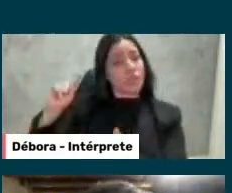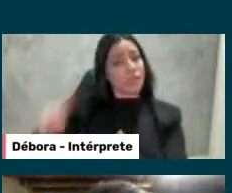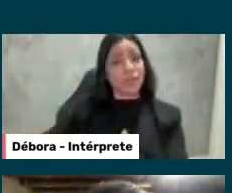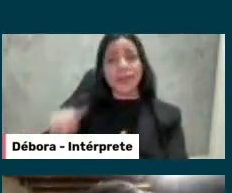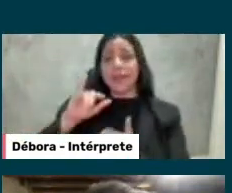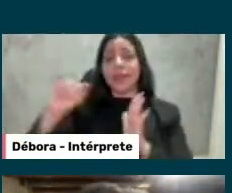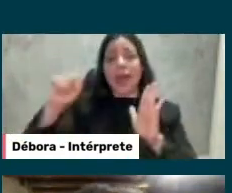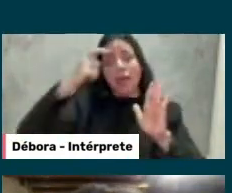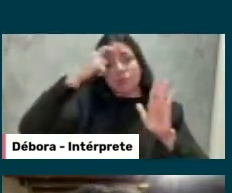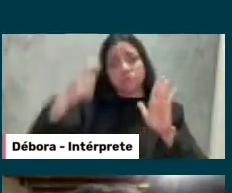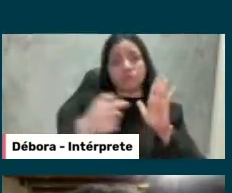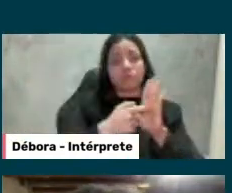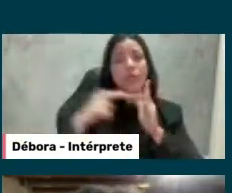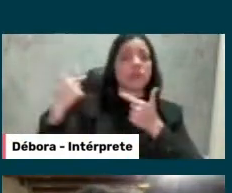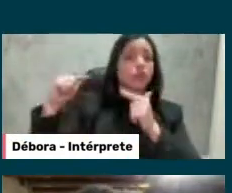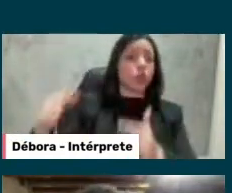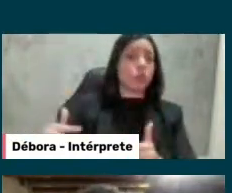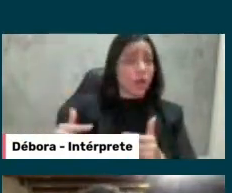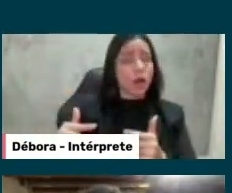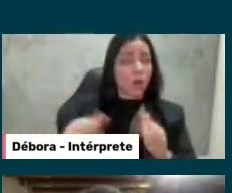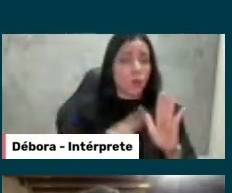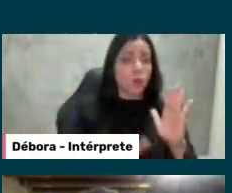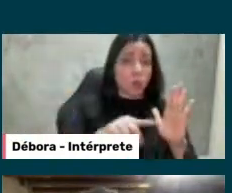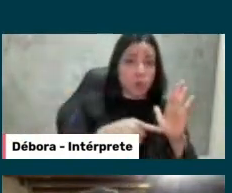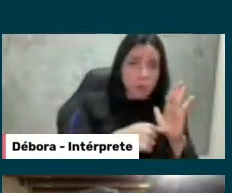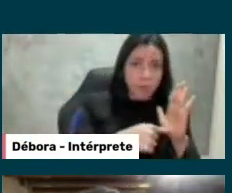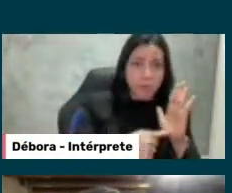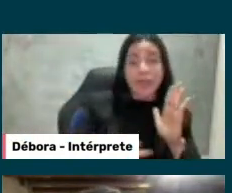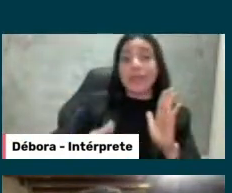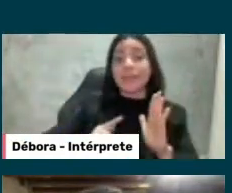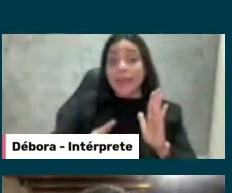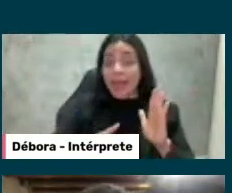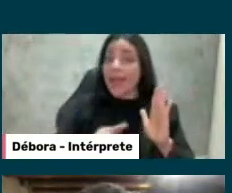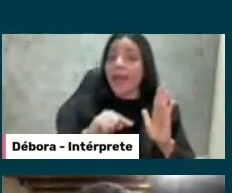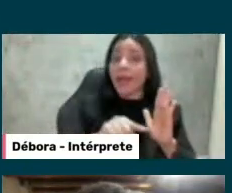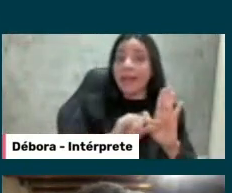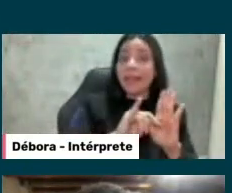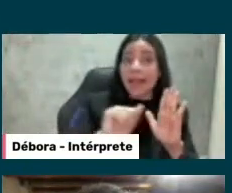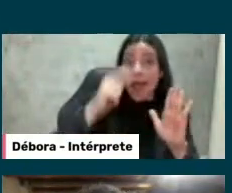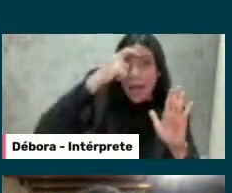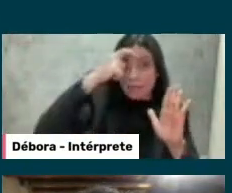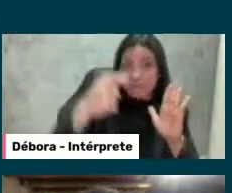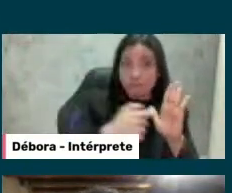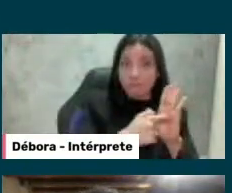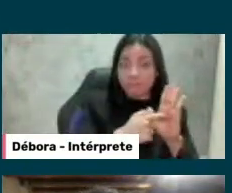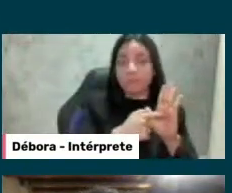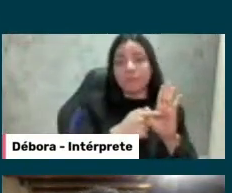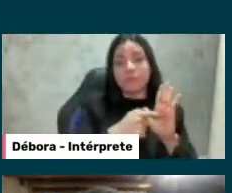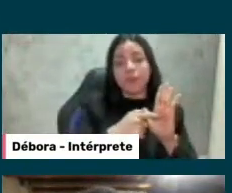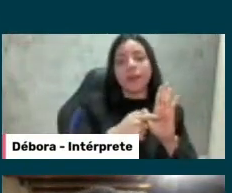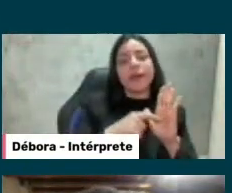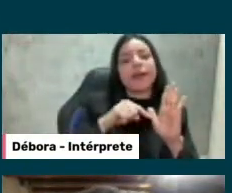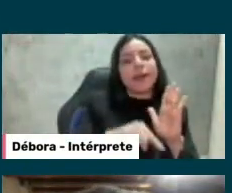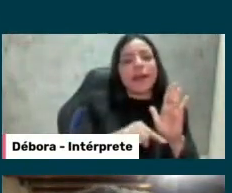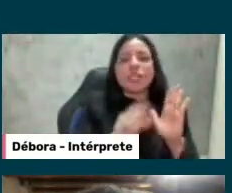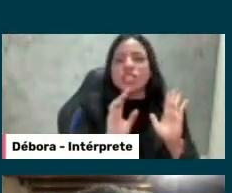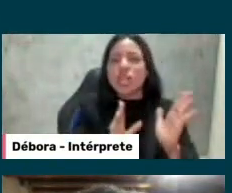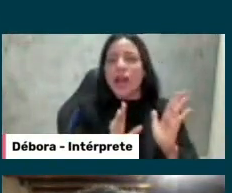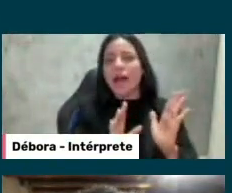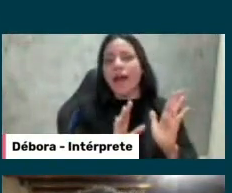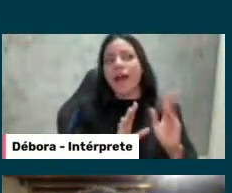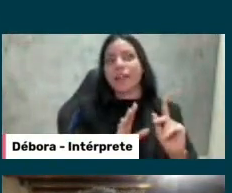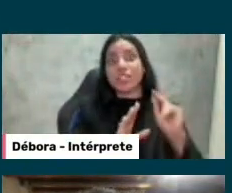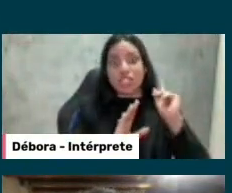né? Estamos falando de IA preditiva e IA generativa. Por isso é tão surpreendente, né? Por exemplo, o